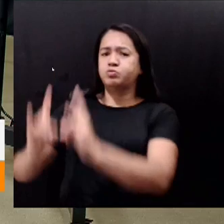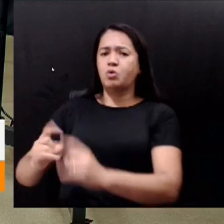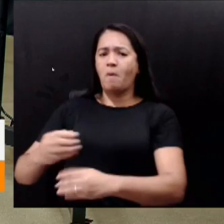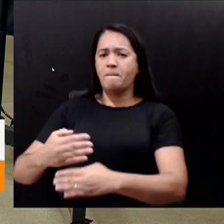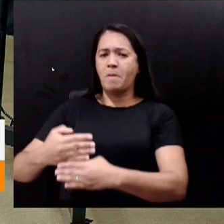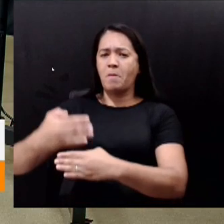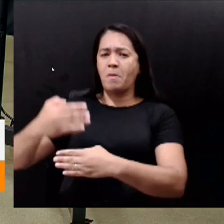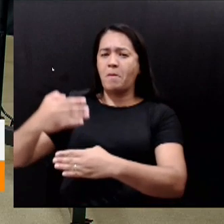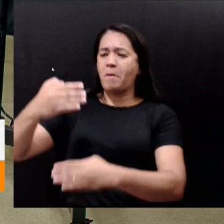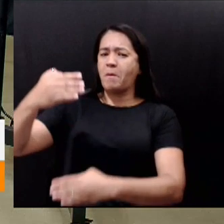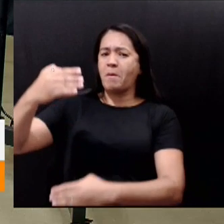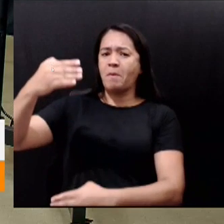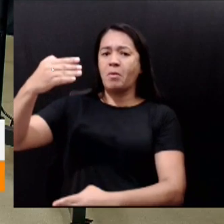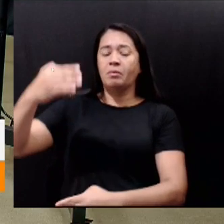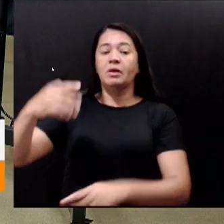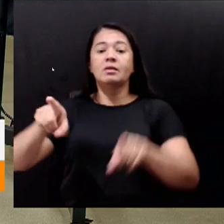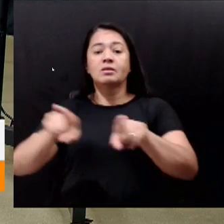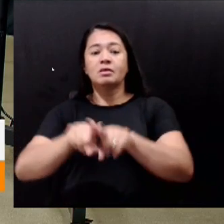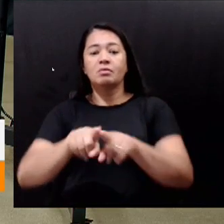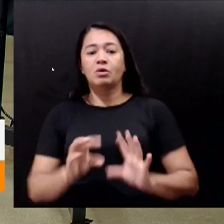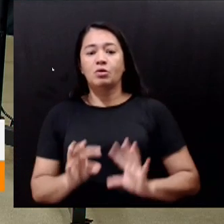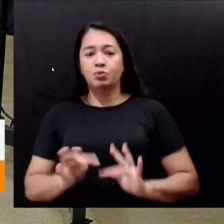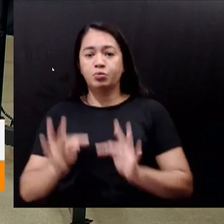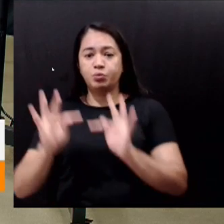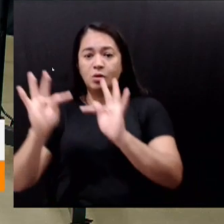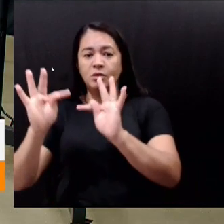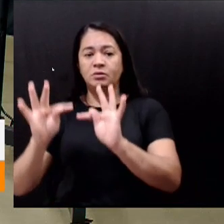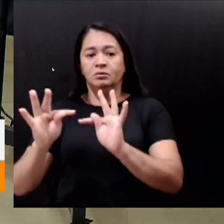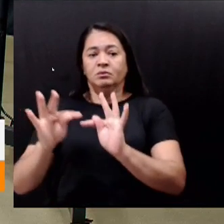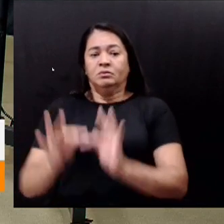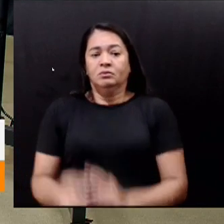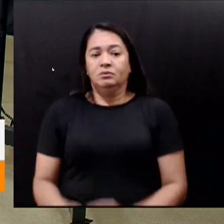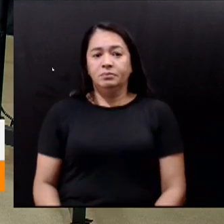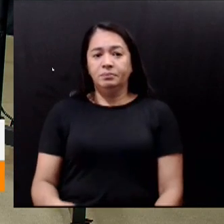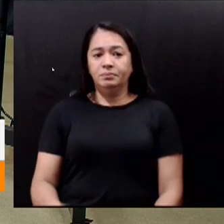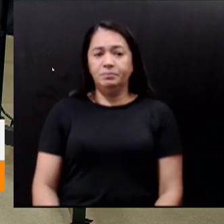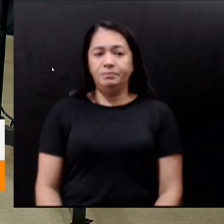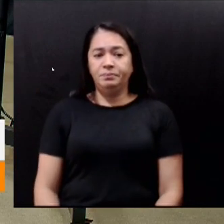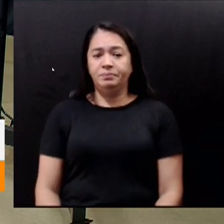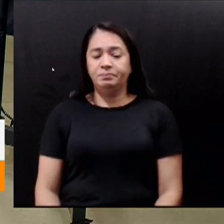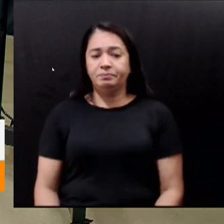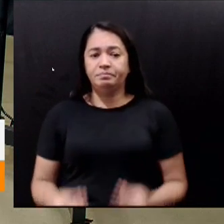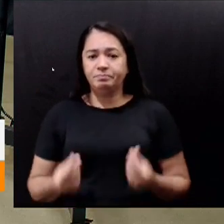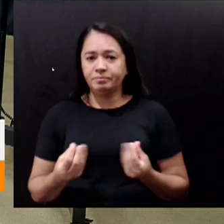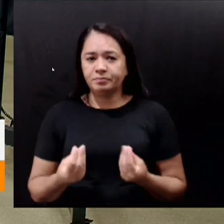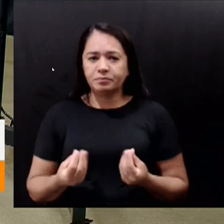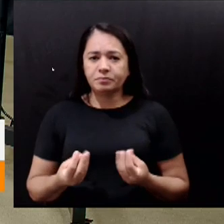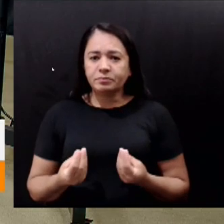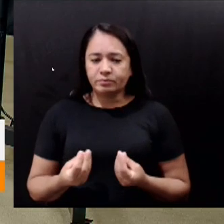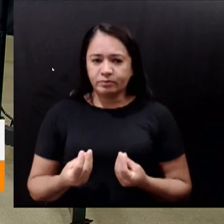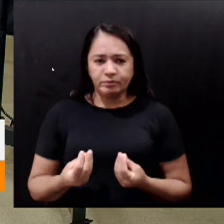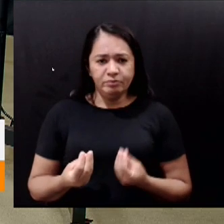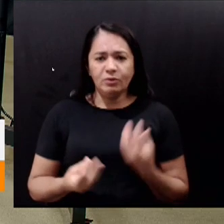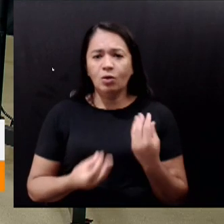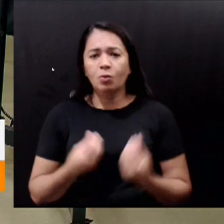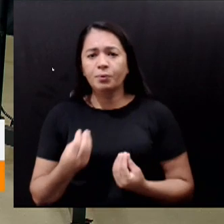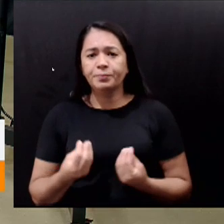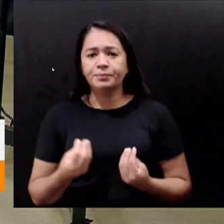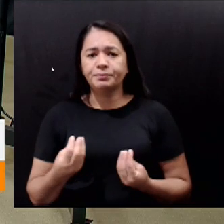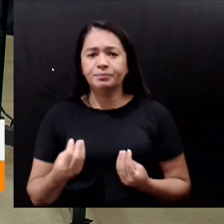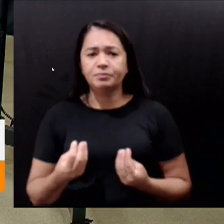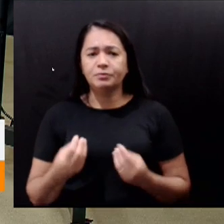da tecnologia e desse imediatismo, como que isso